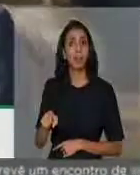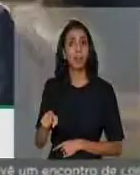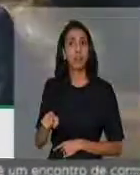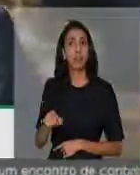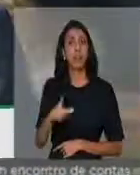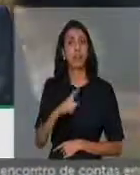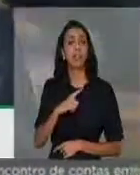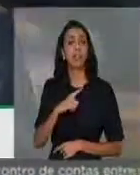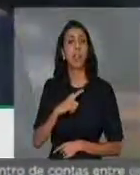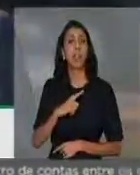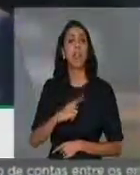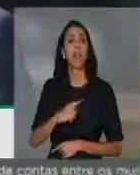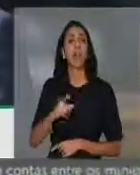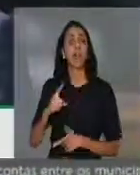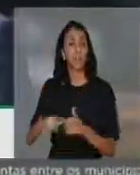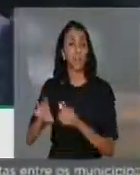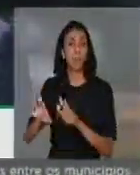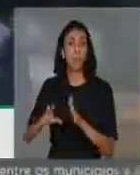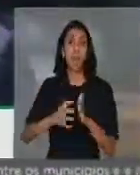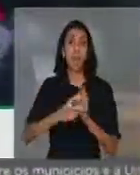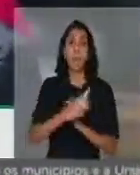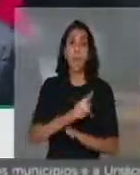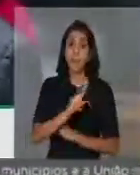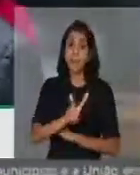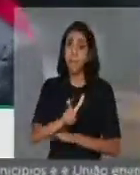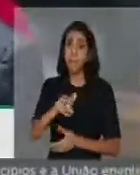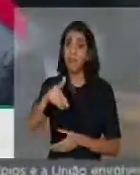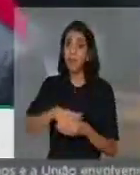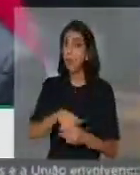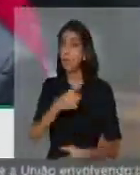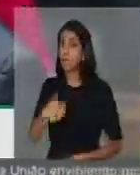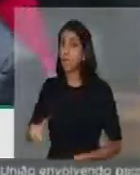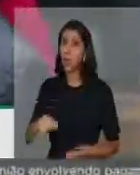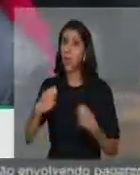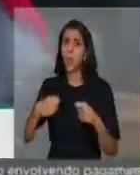rigor. O PV vai votar não e precisamos regularizar esse tema.